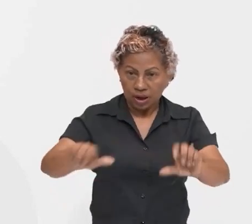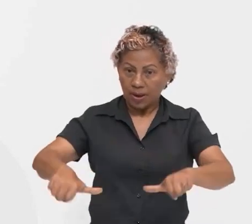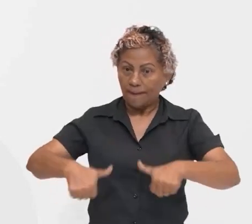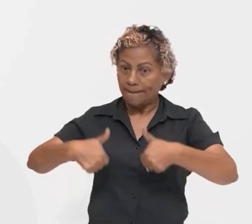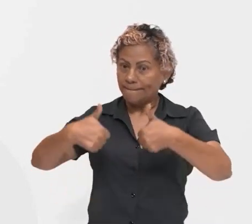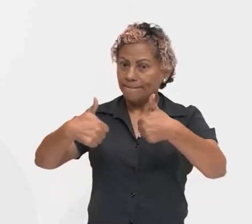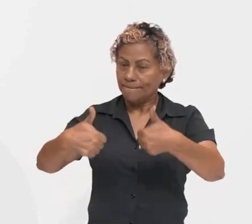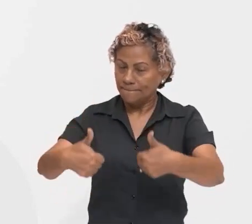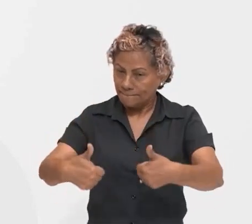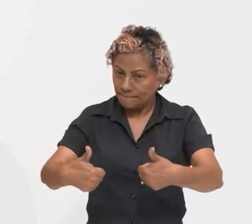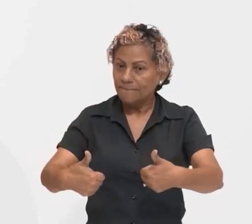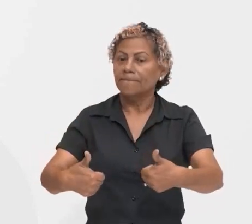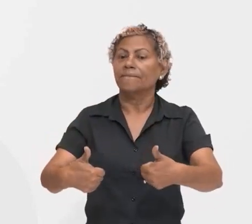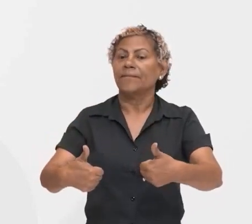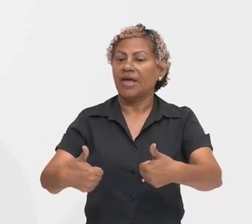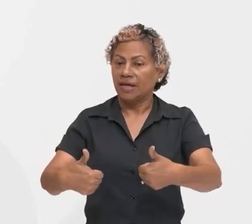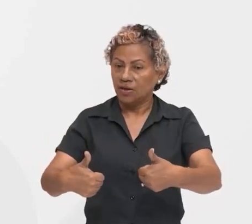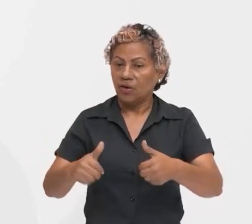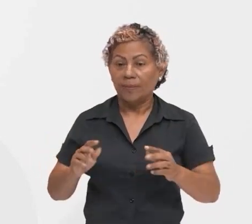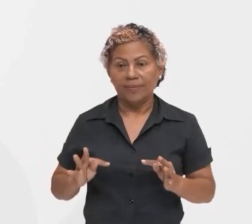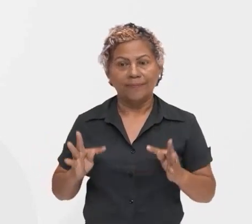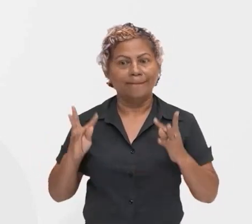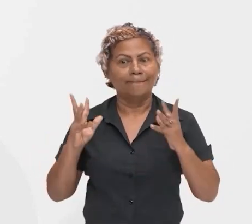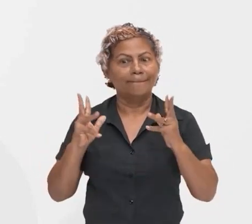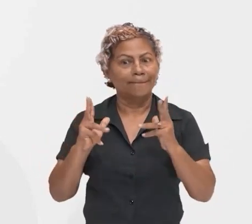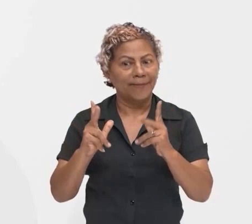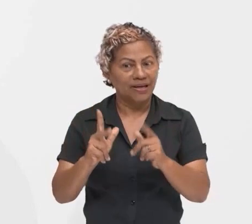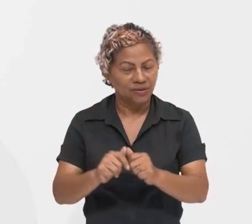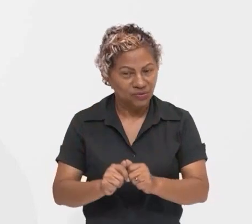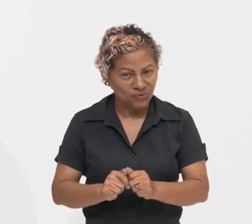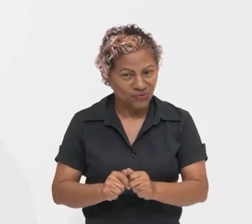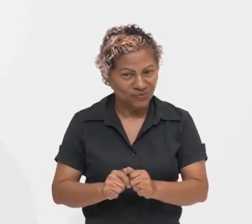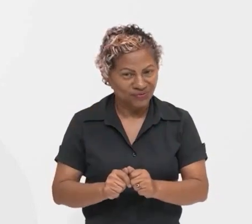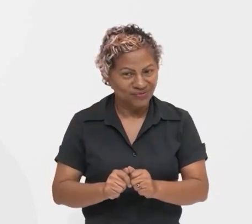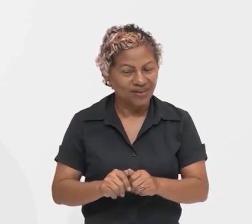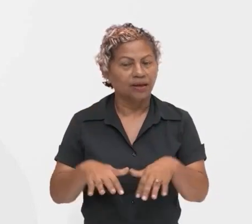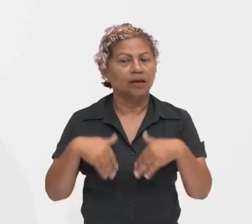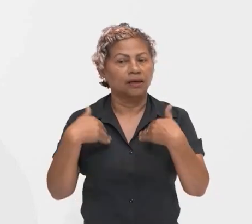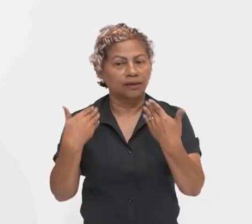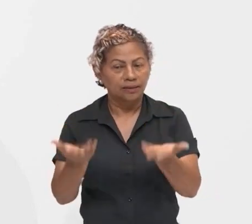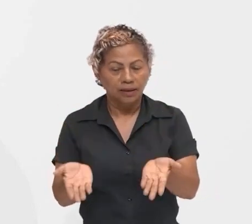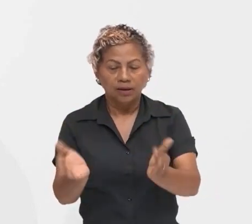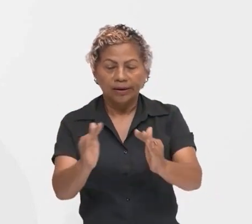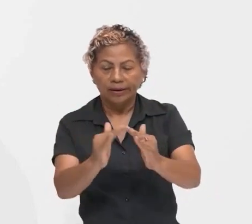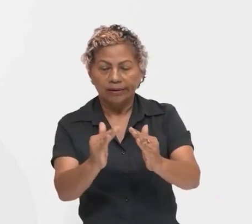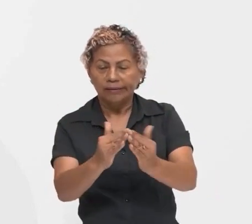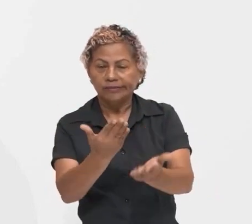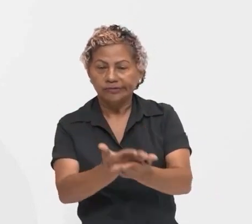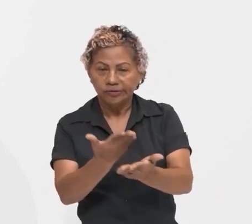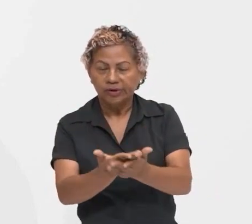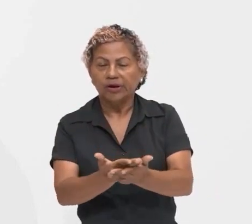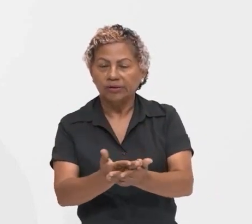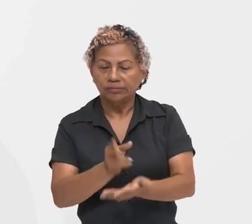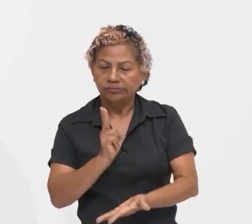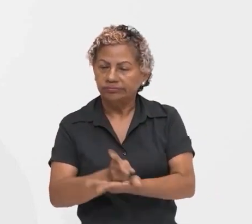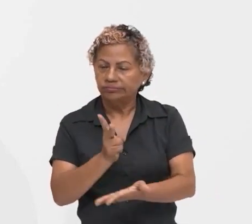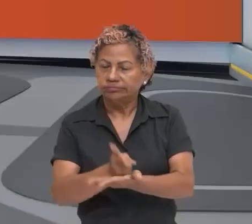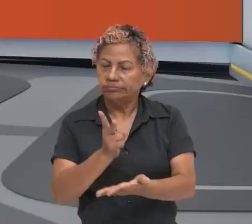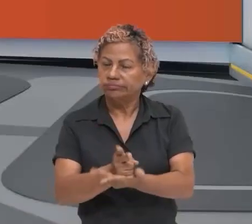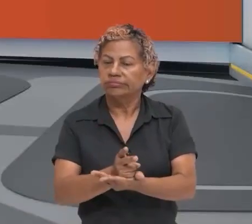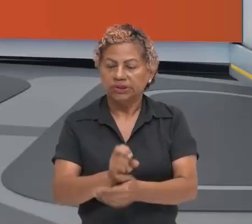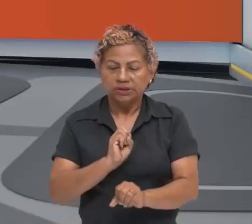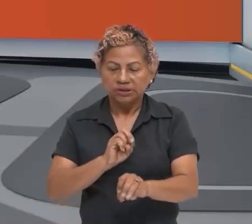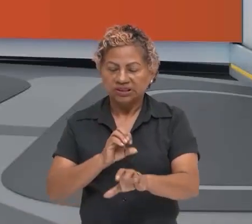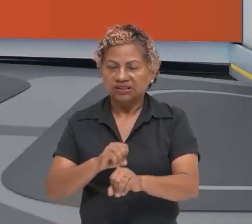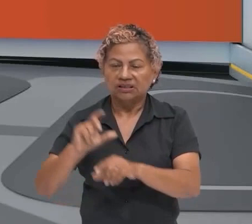para todos. Olha só, muitas escolas ainda ensinam seus alunos do jeito tradicional, sentado